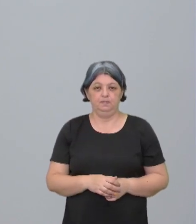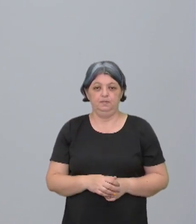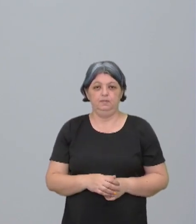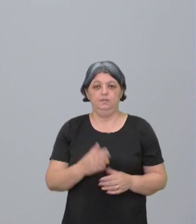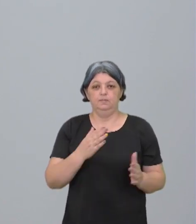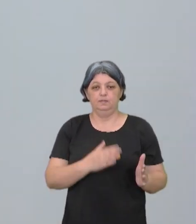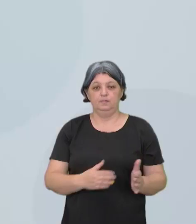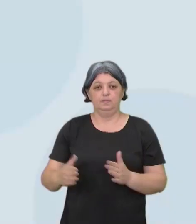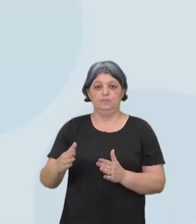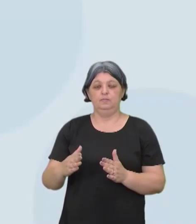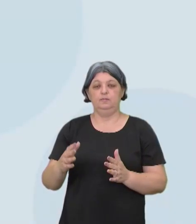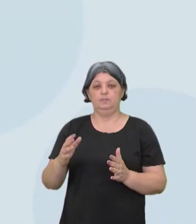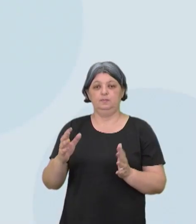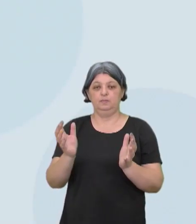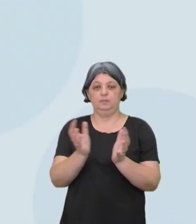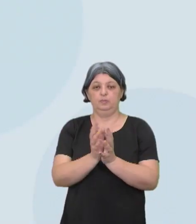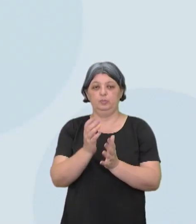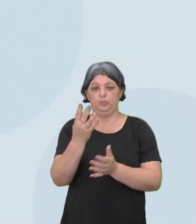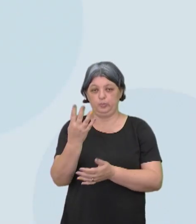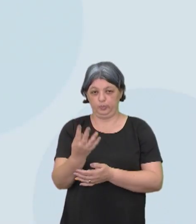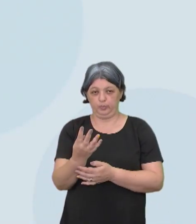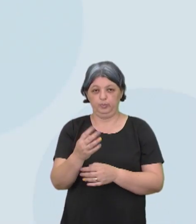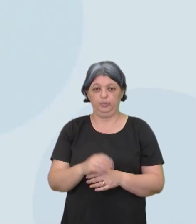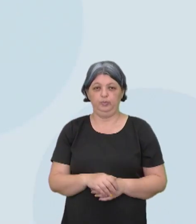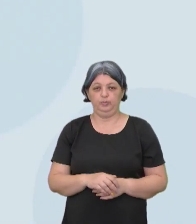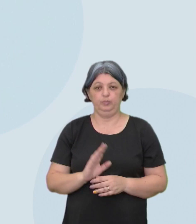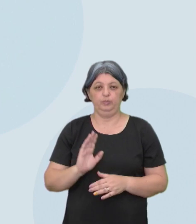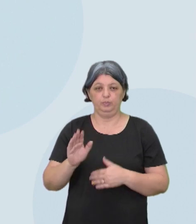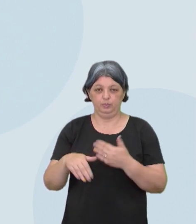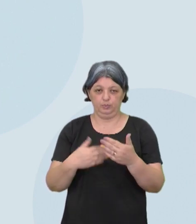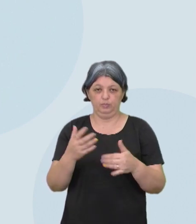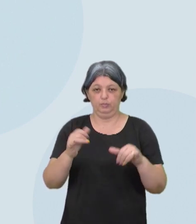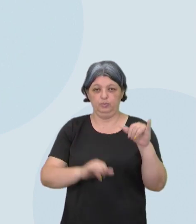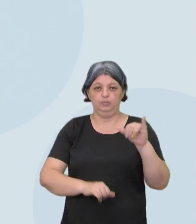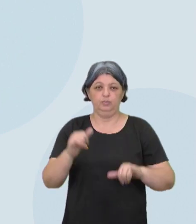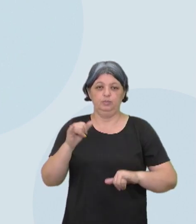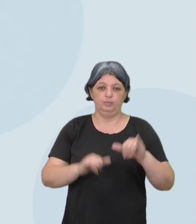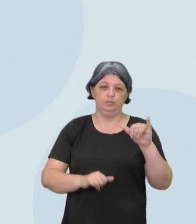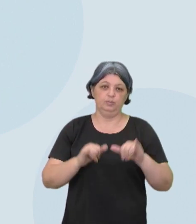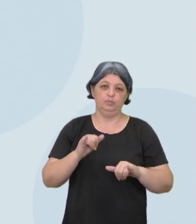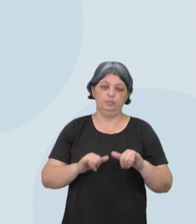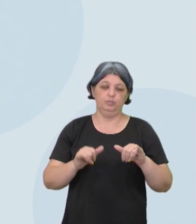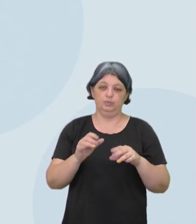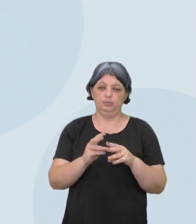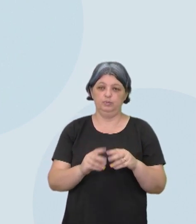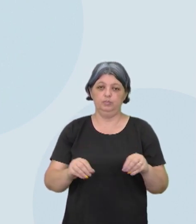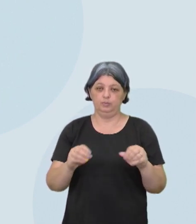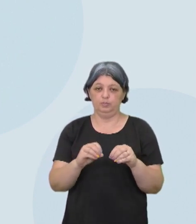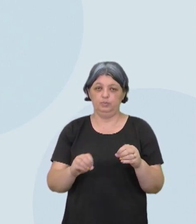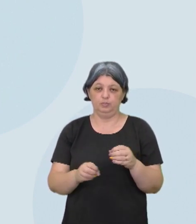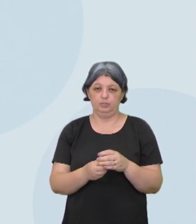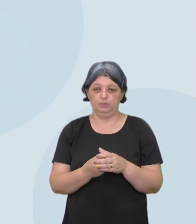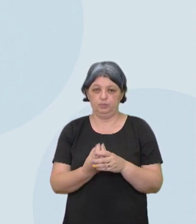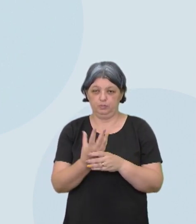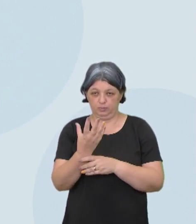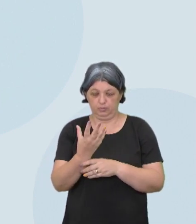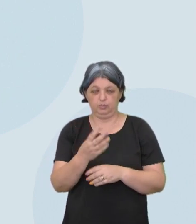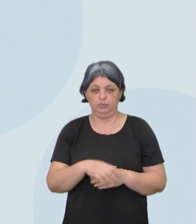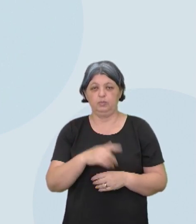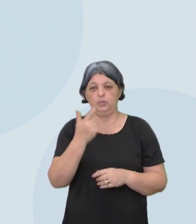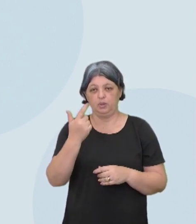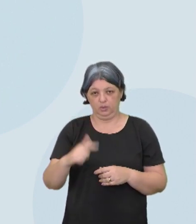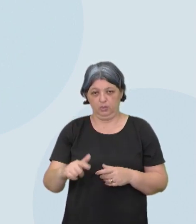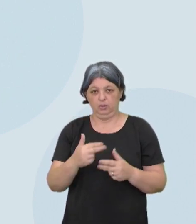nosso componente 4, onde a gente entra aí, olha, nos processos químicos e a fertilidade do solo. Também é um outro componente